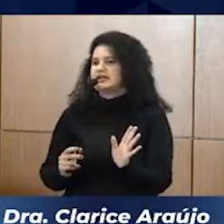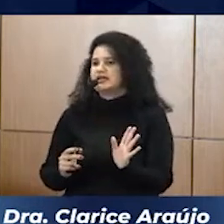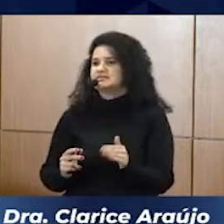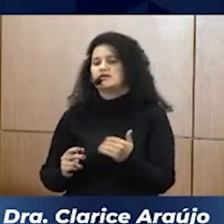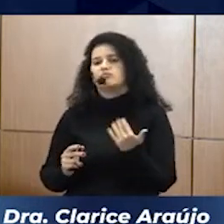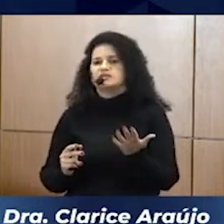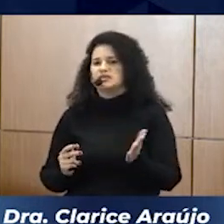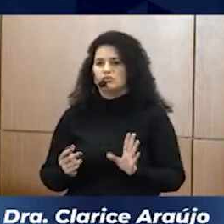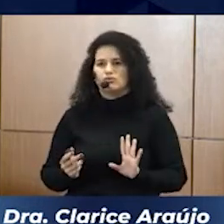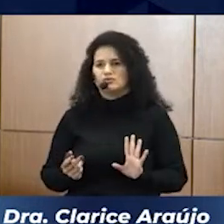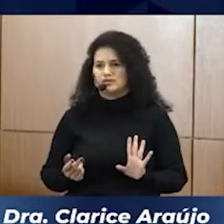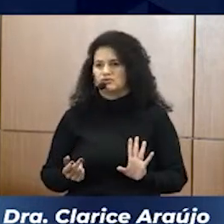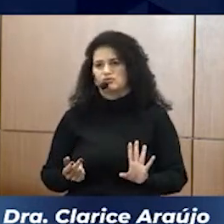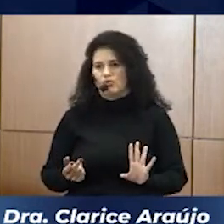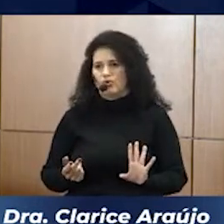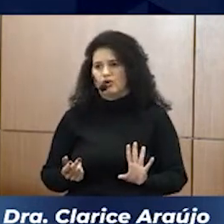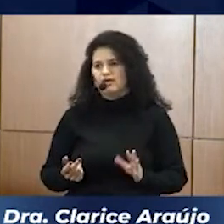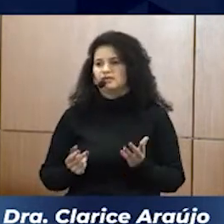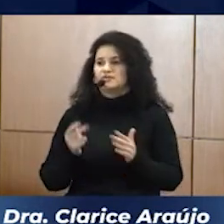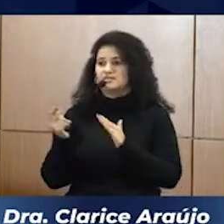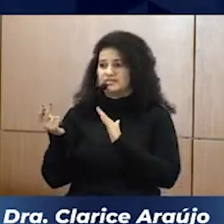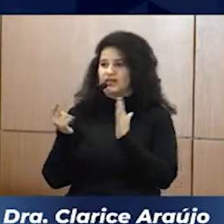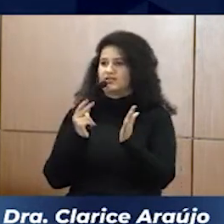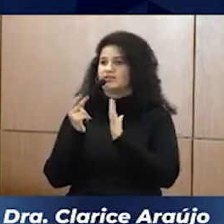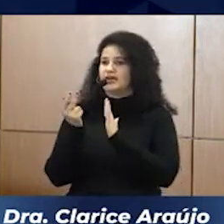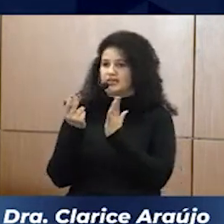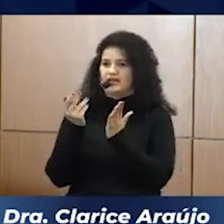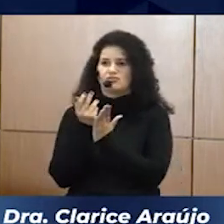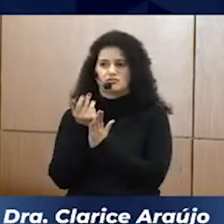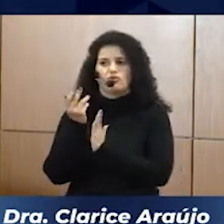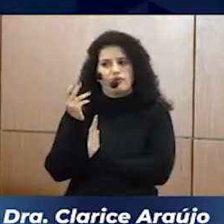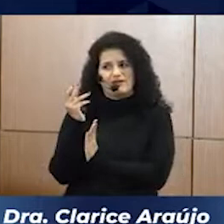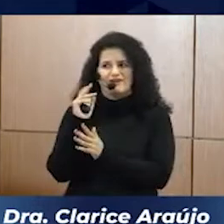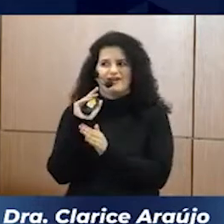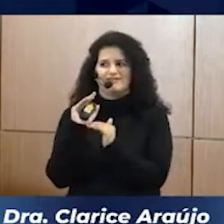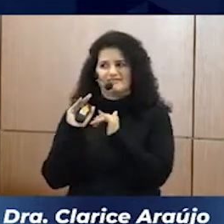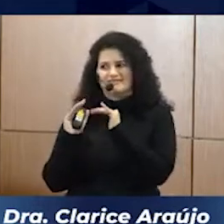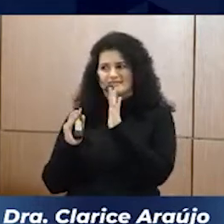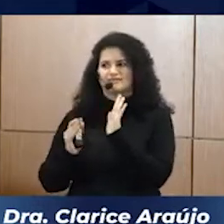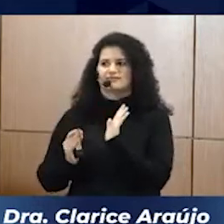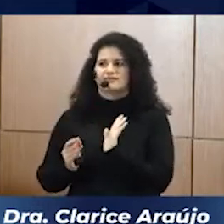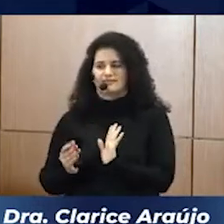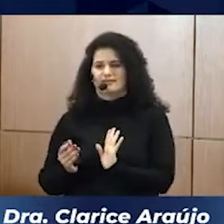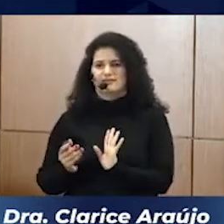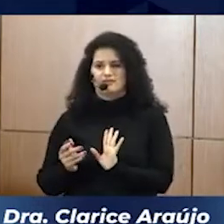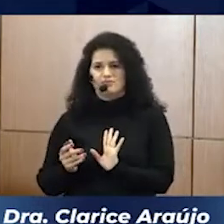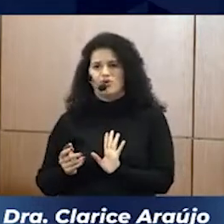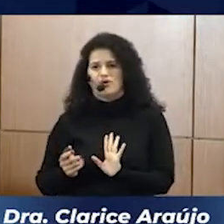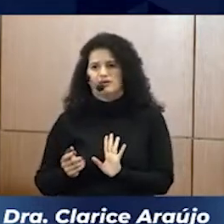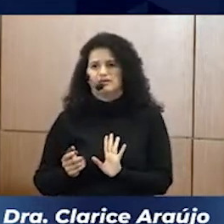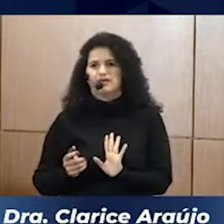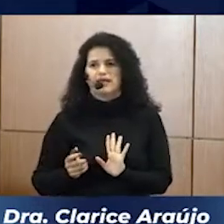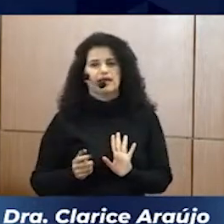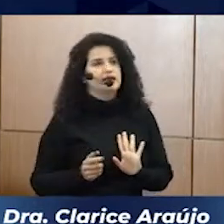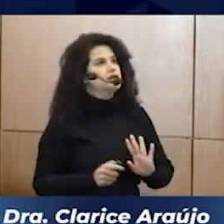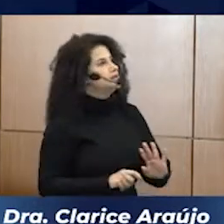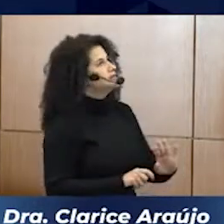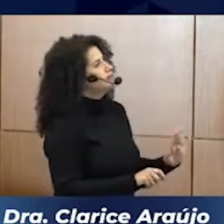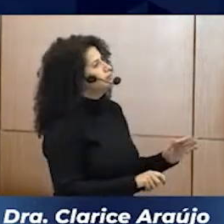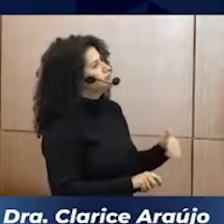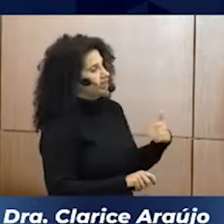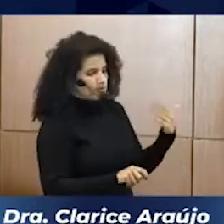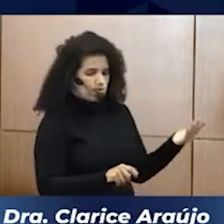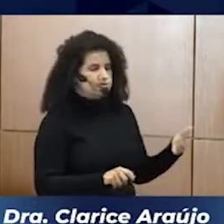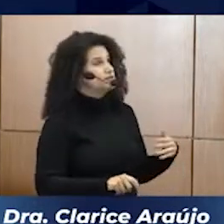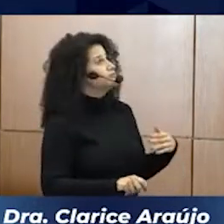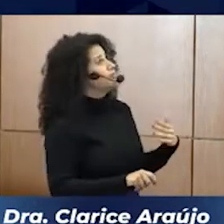sei inglês, mas tem Google Tradutor. Então, assim, está vendo que a desculpa ela vai indo embora, né?